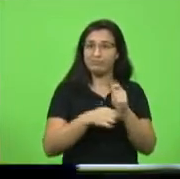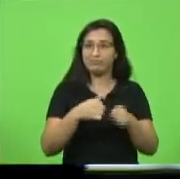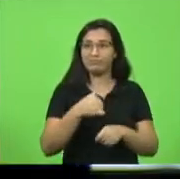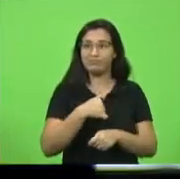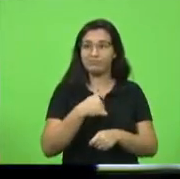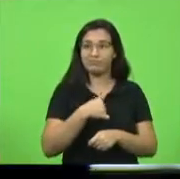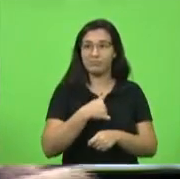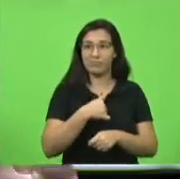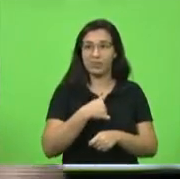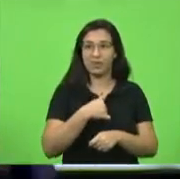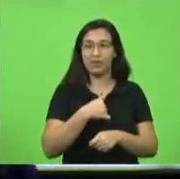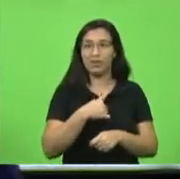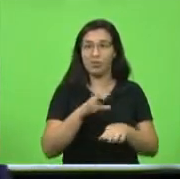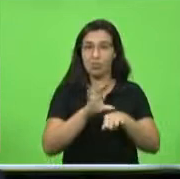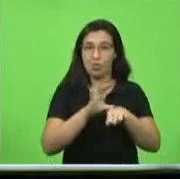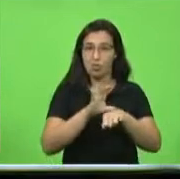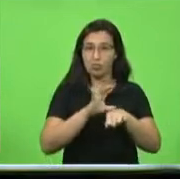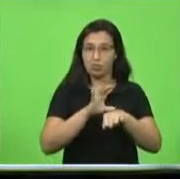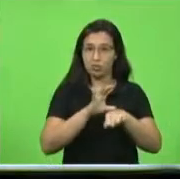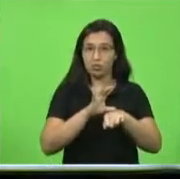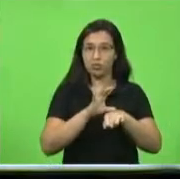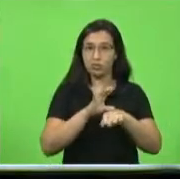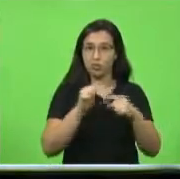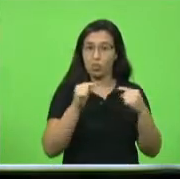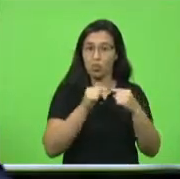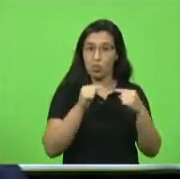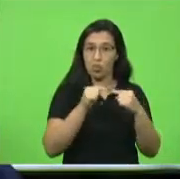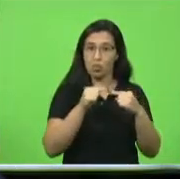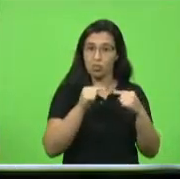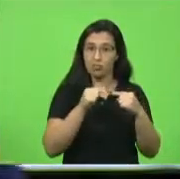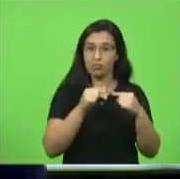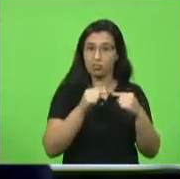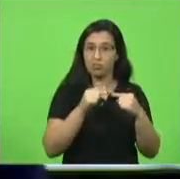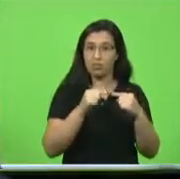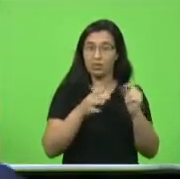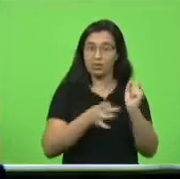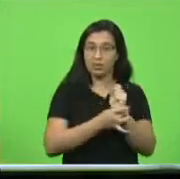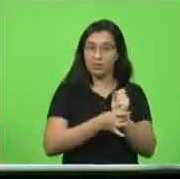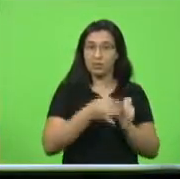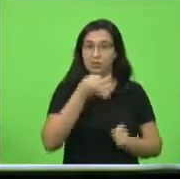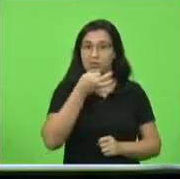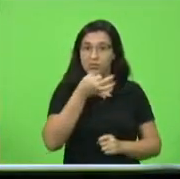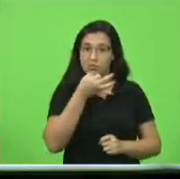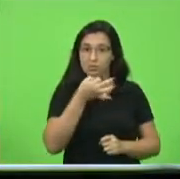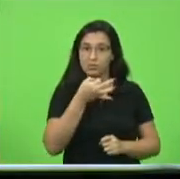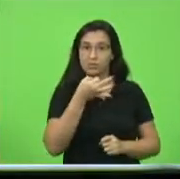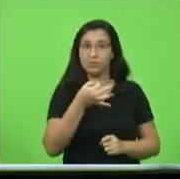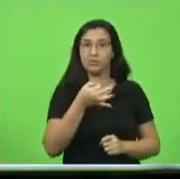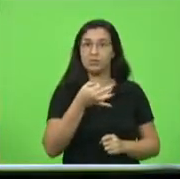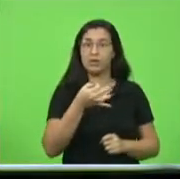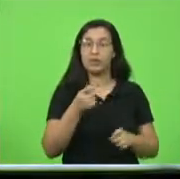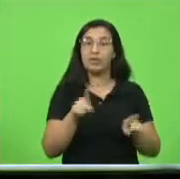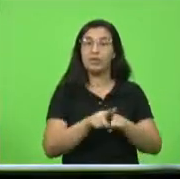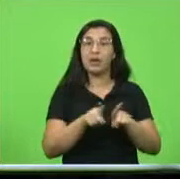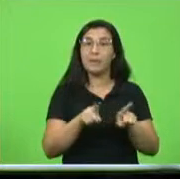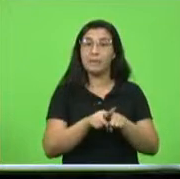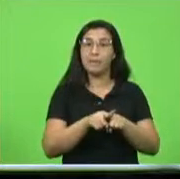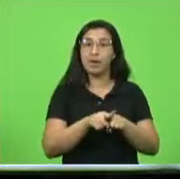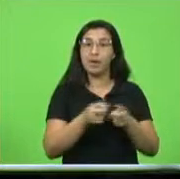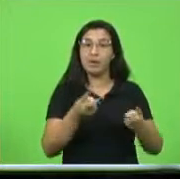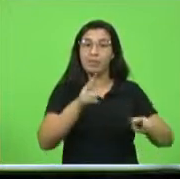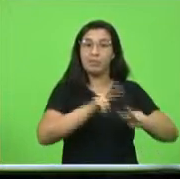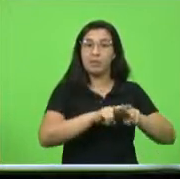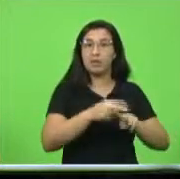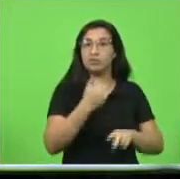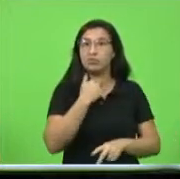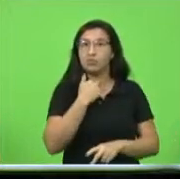garantia constitucional de liberdade de expressão e de imunidade parlamentar. Imunidade